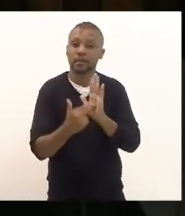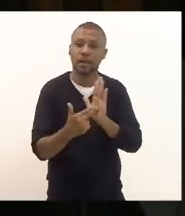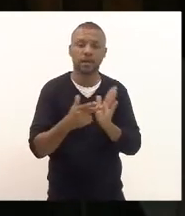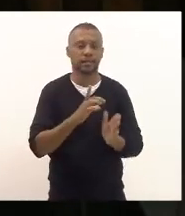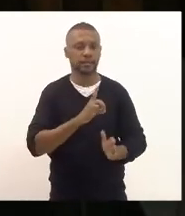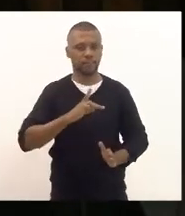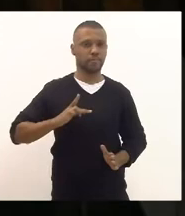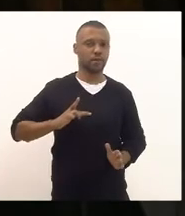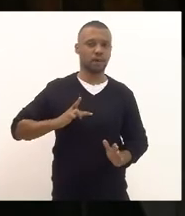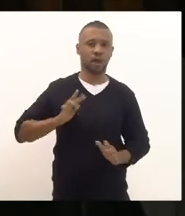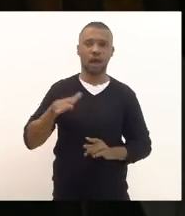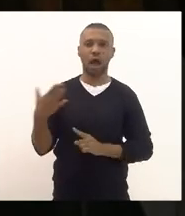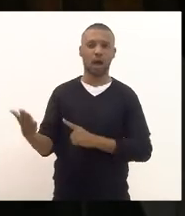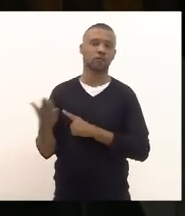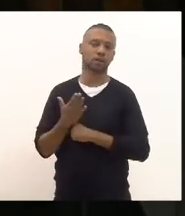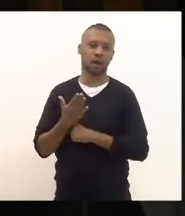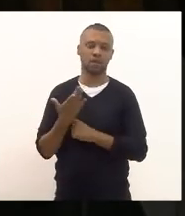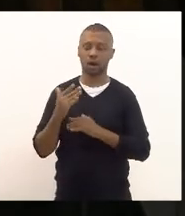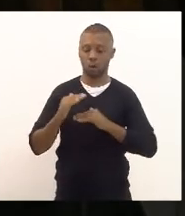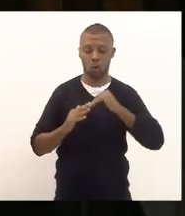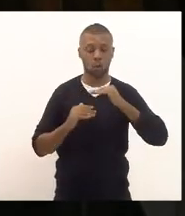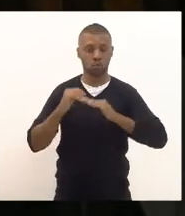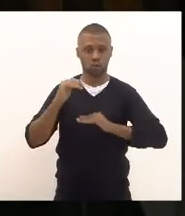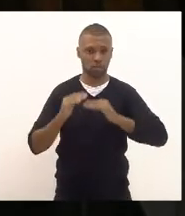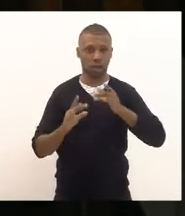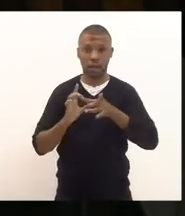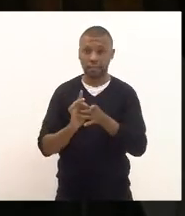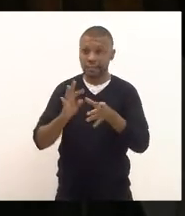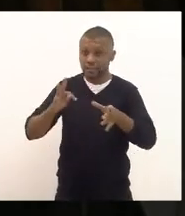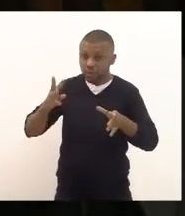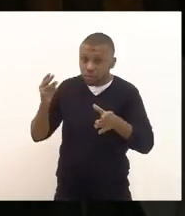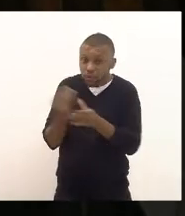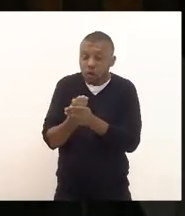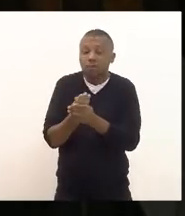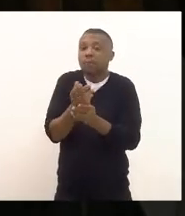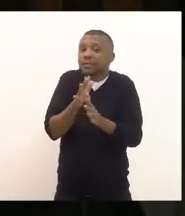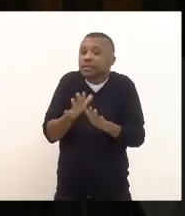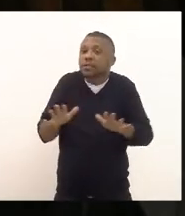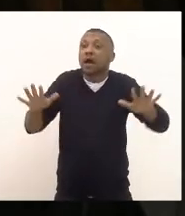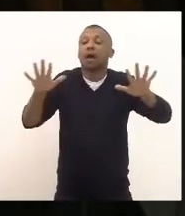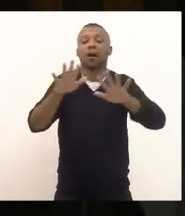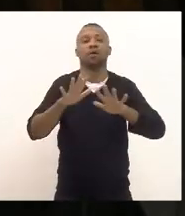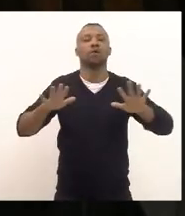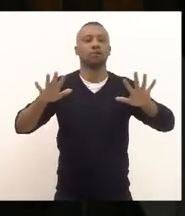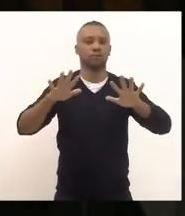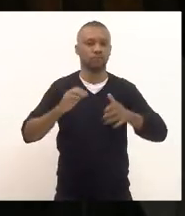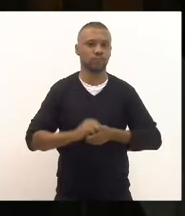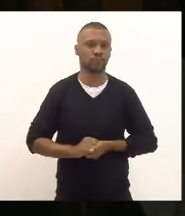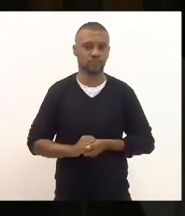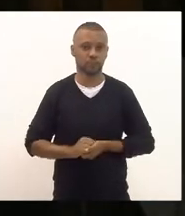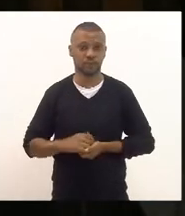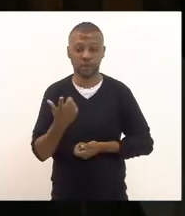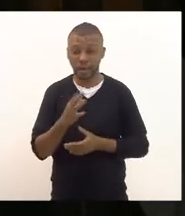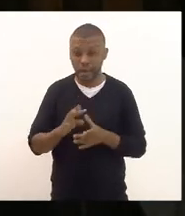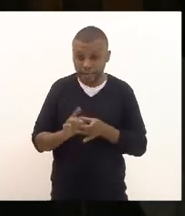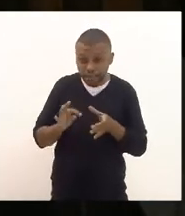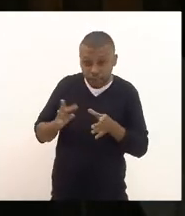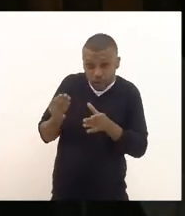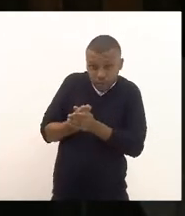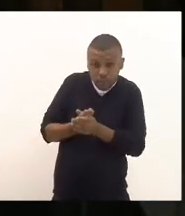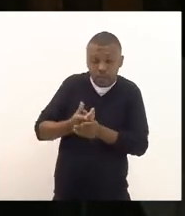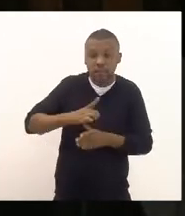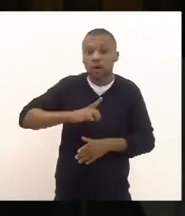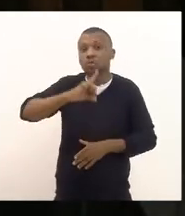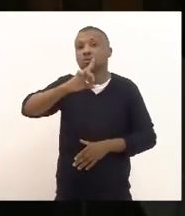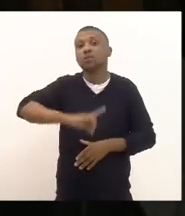ajudaram a consolidar a nossa democracia no sentido mais amplo eu vou sentido que entende a democracia não só como direito do